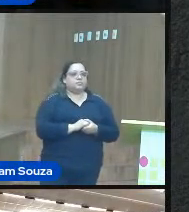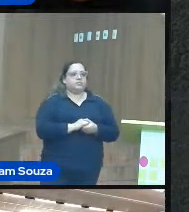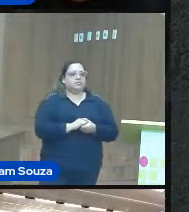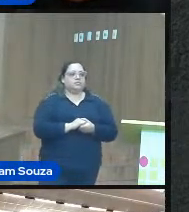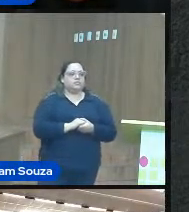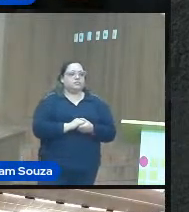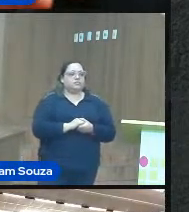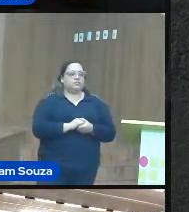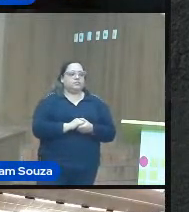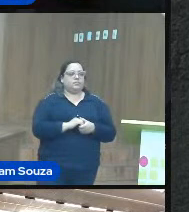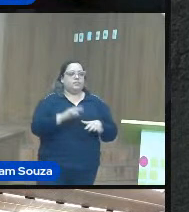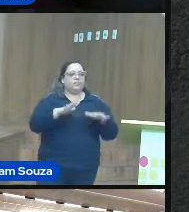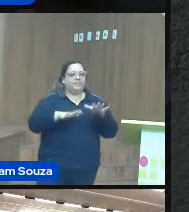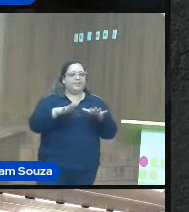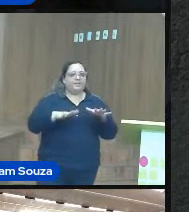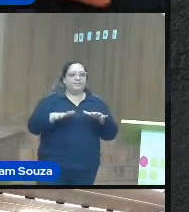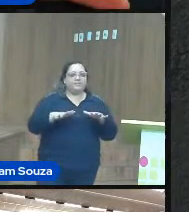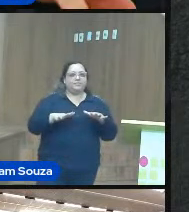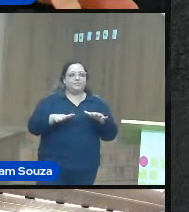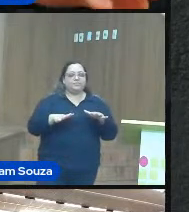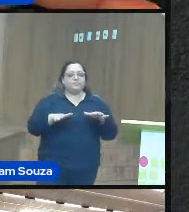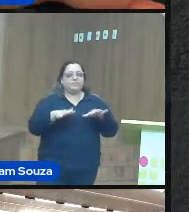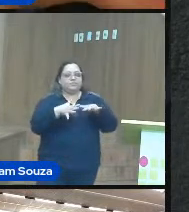assim, Mediterrânea,